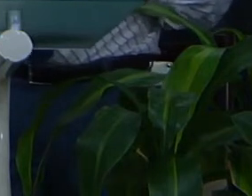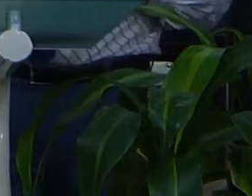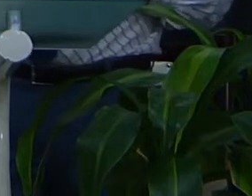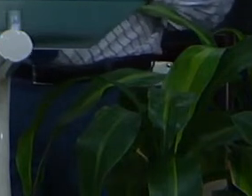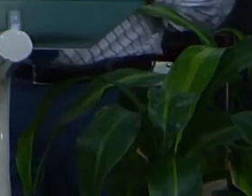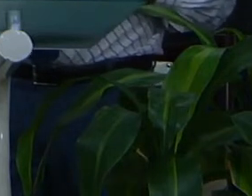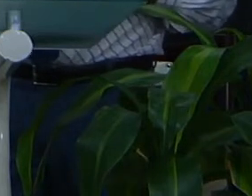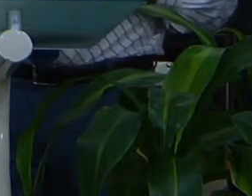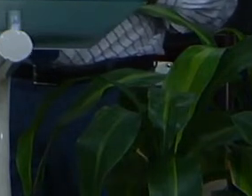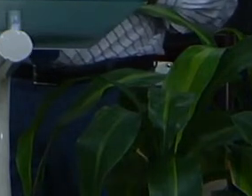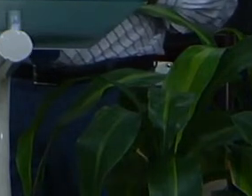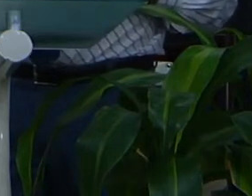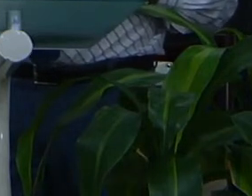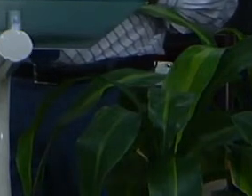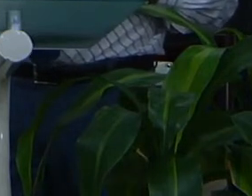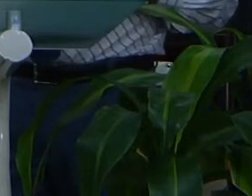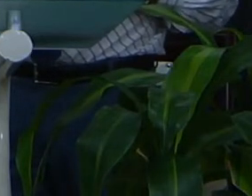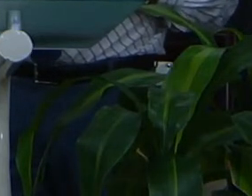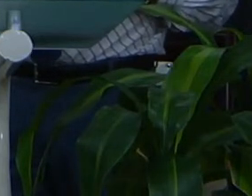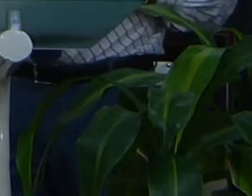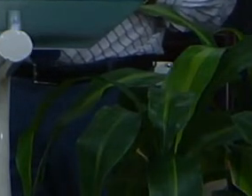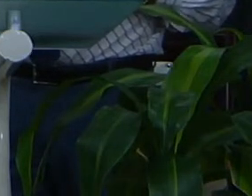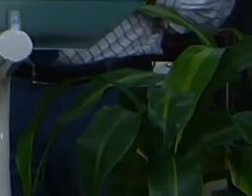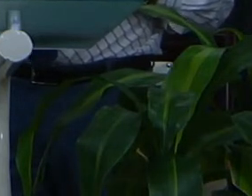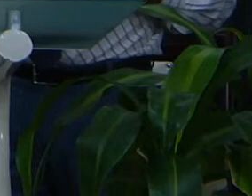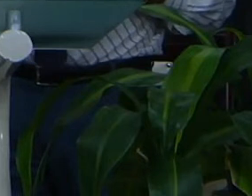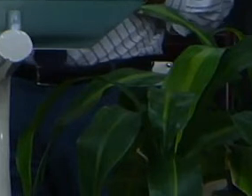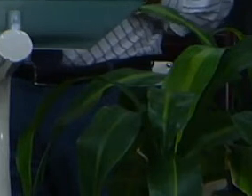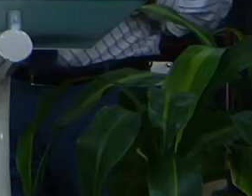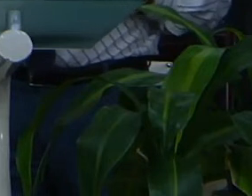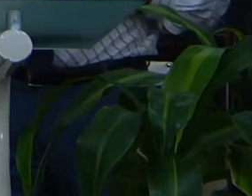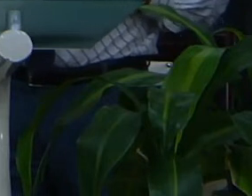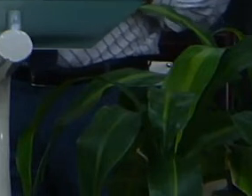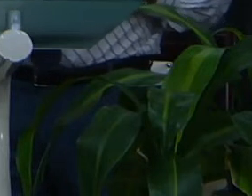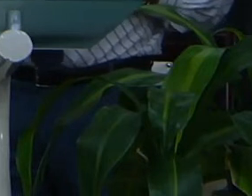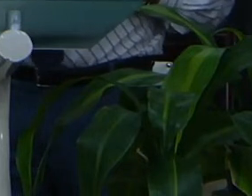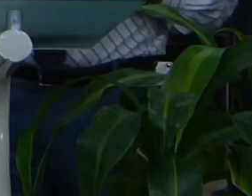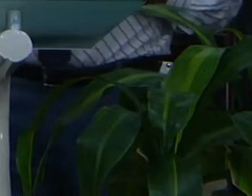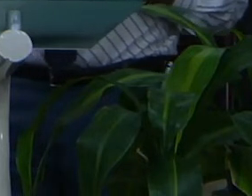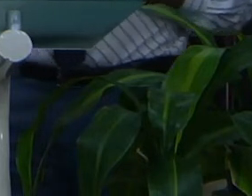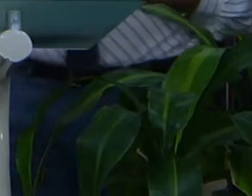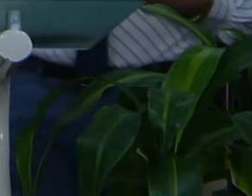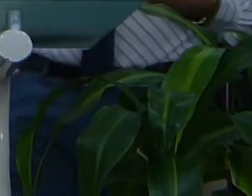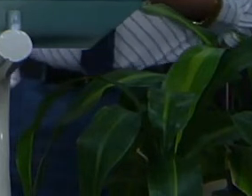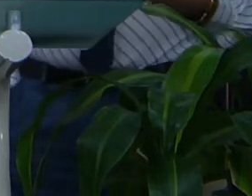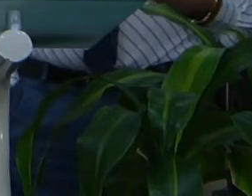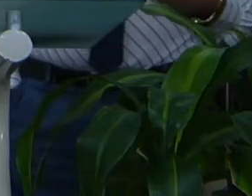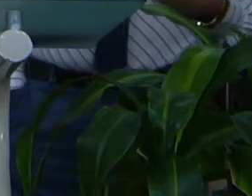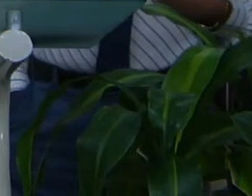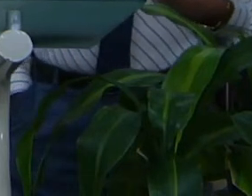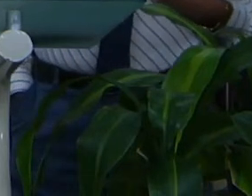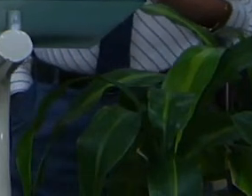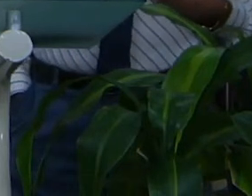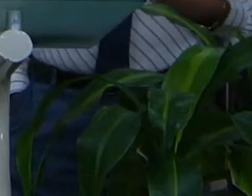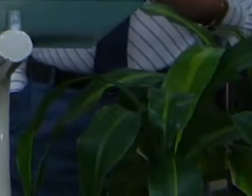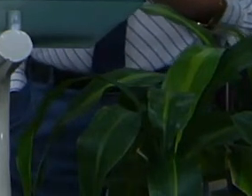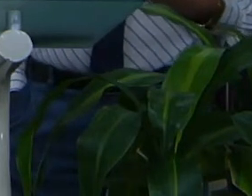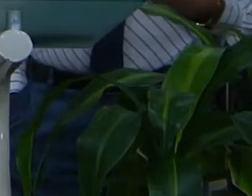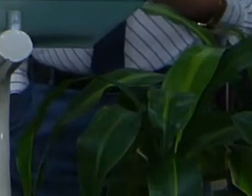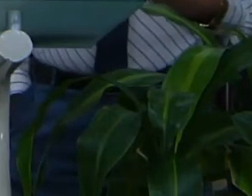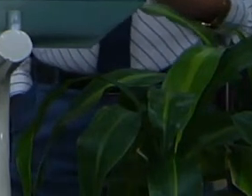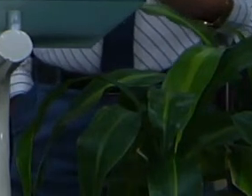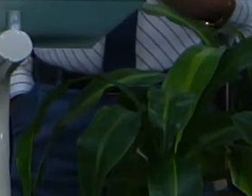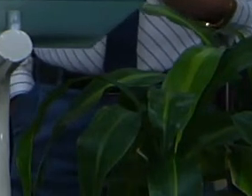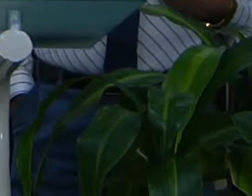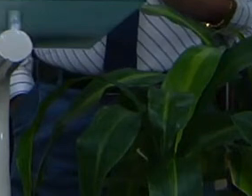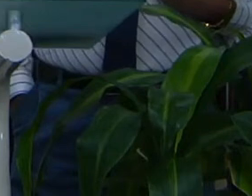dizer o teu nome pai e nos alimentar desse pão quando o senhor esteve aqui na terra o senhor